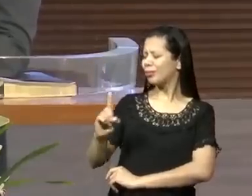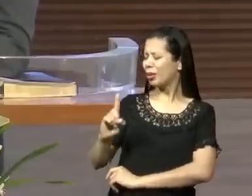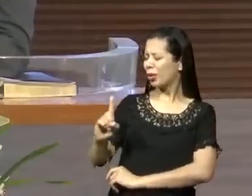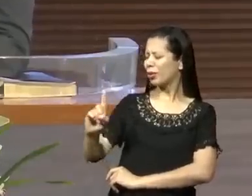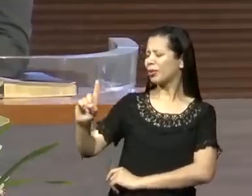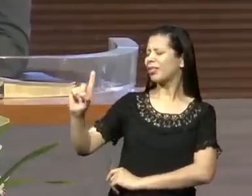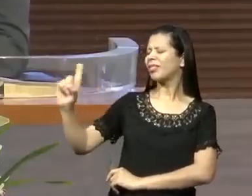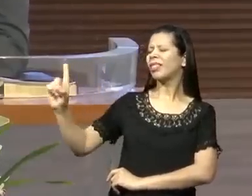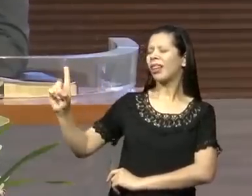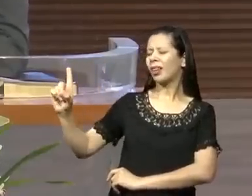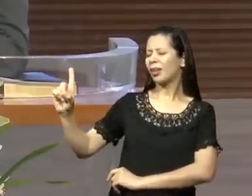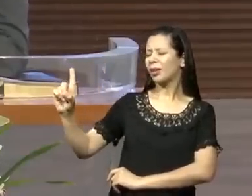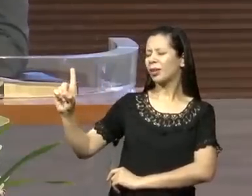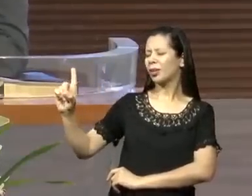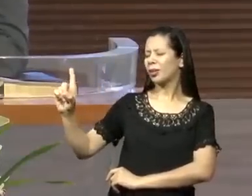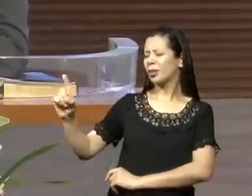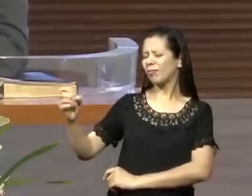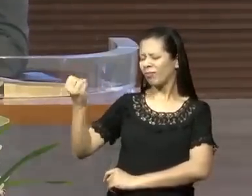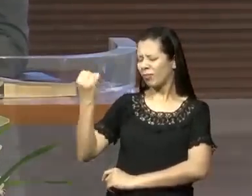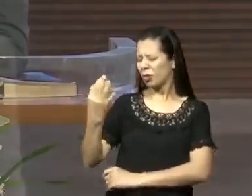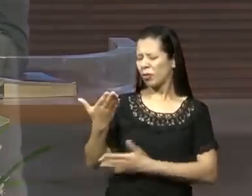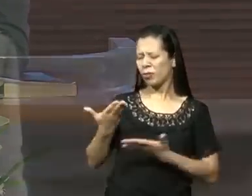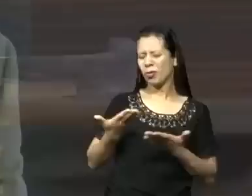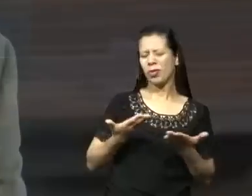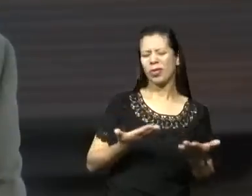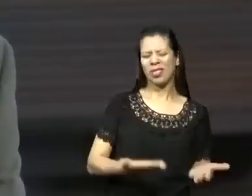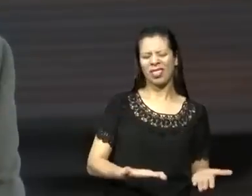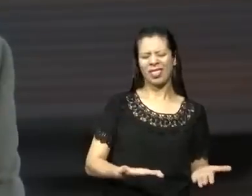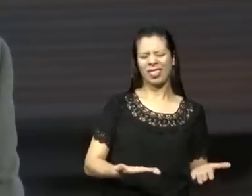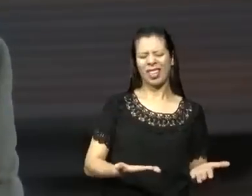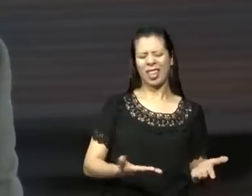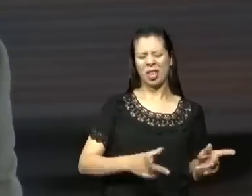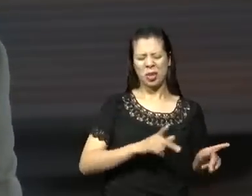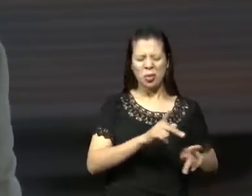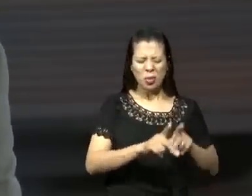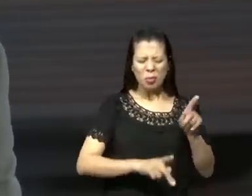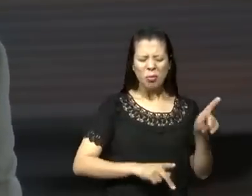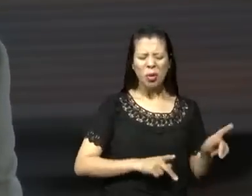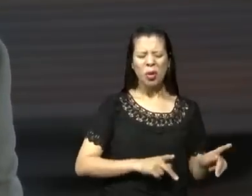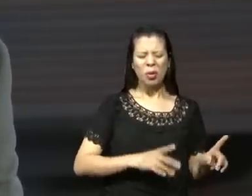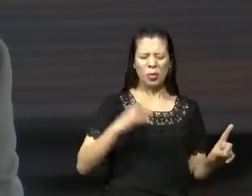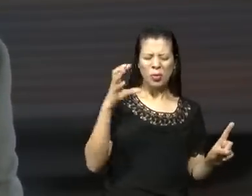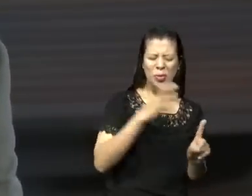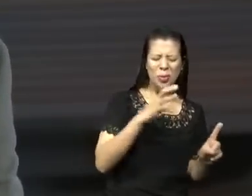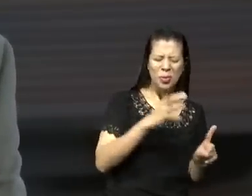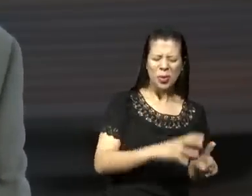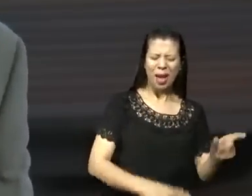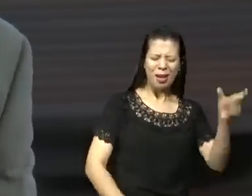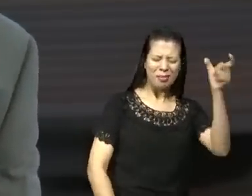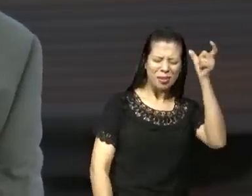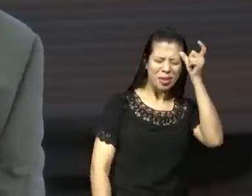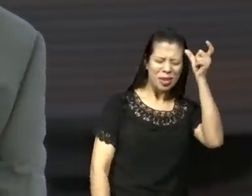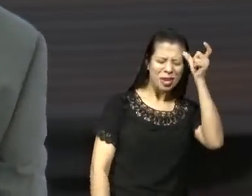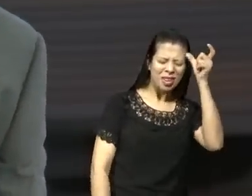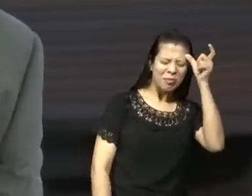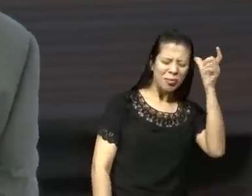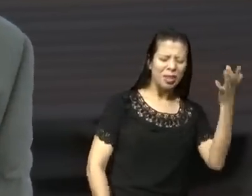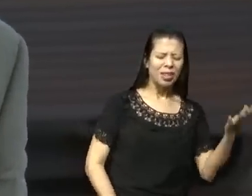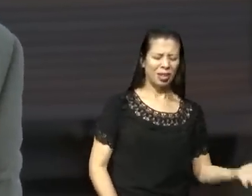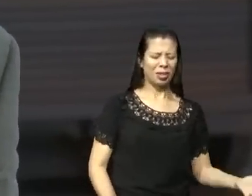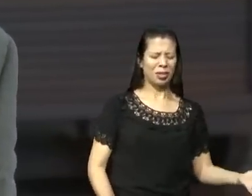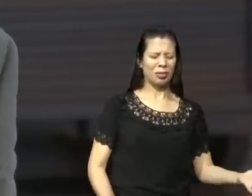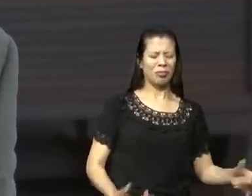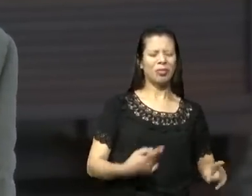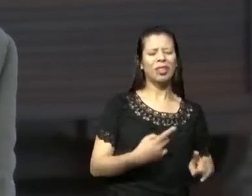vós sois filhos do diabo não filhos de Abraão Porque se vocês fossem filhos de